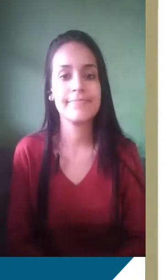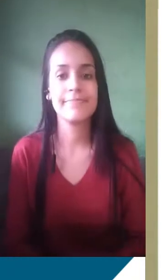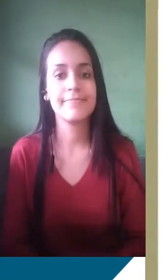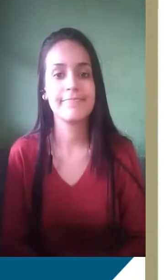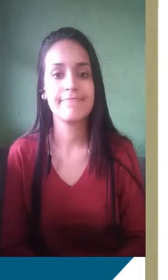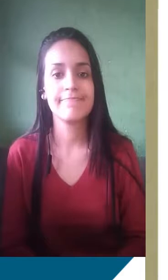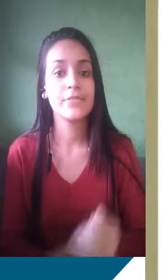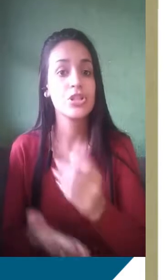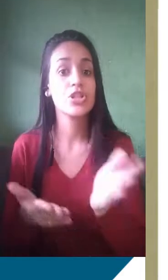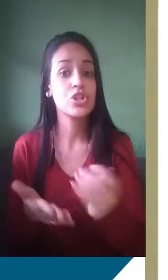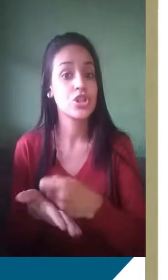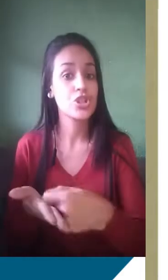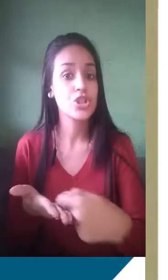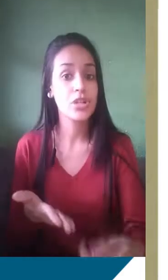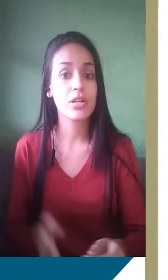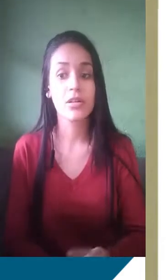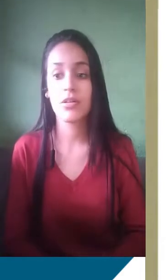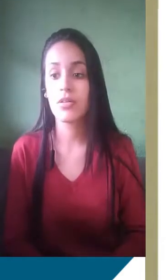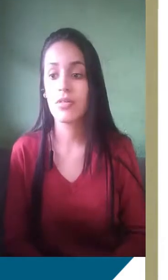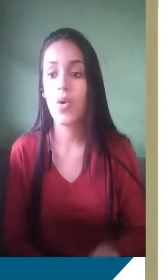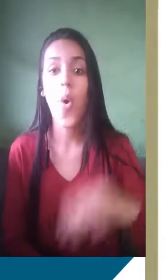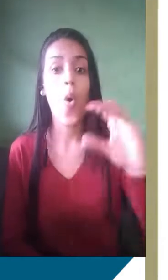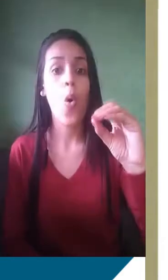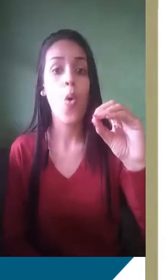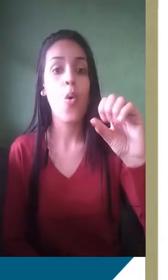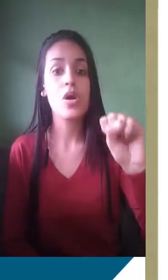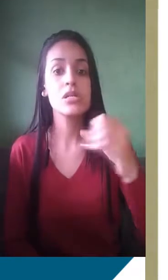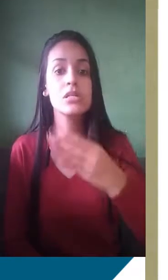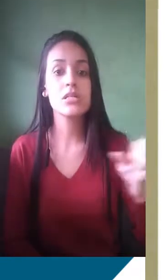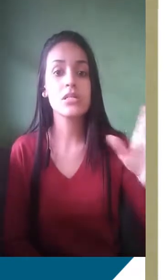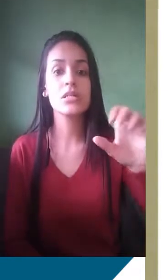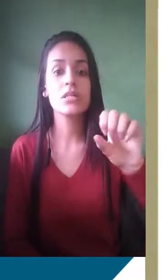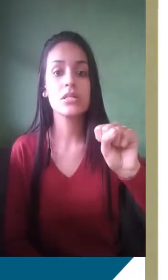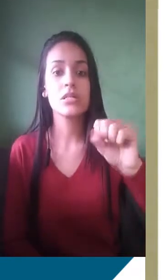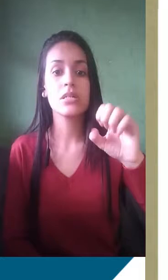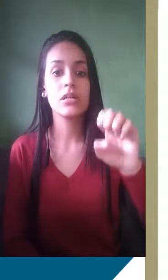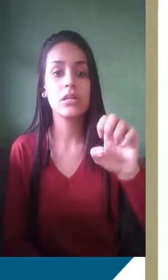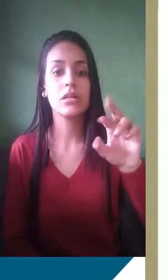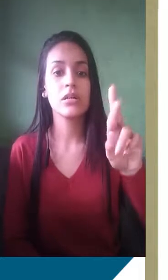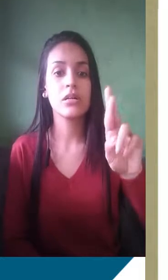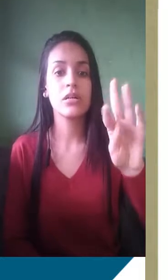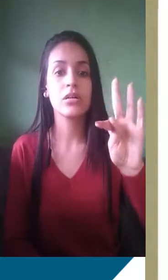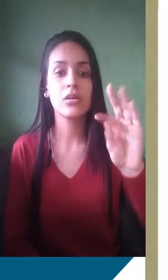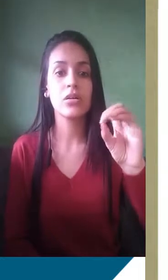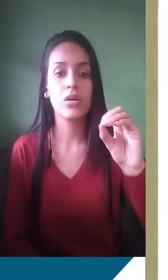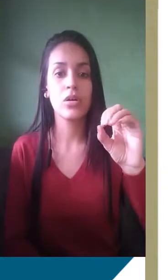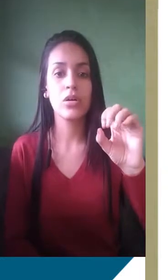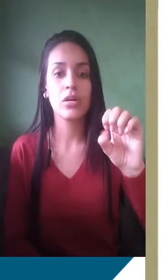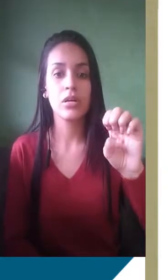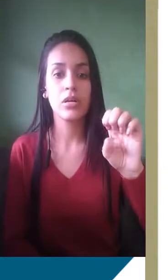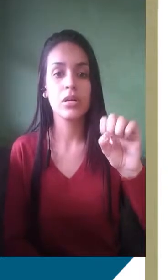romance Os Sertões, no qual Euclides, através de seus personagens, aborda as relações, os conflitos,